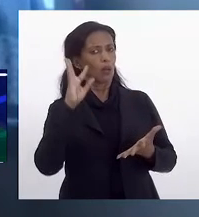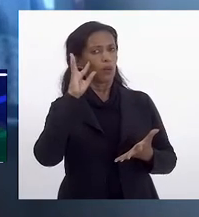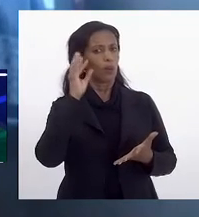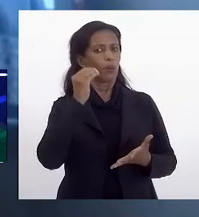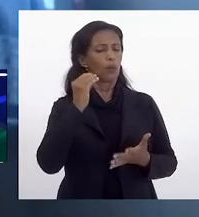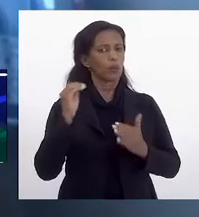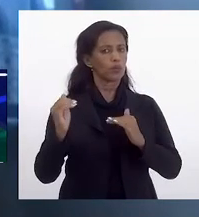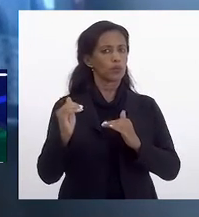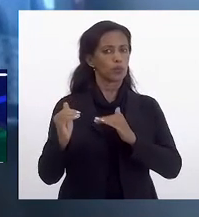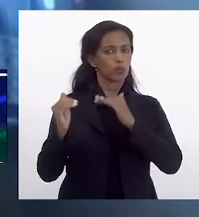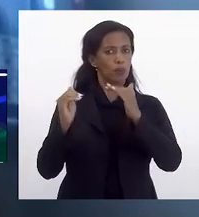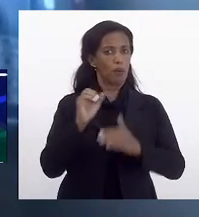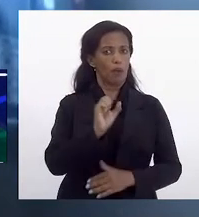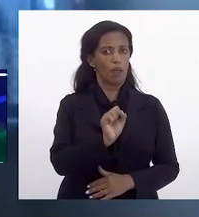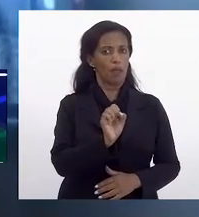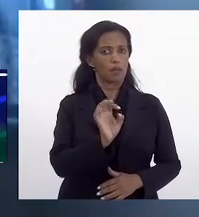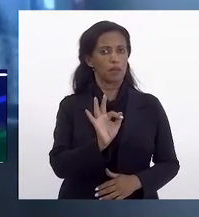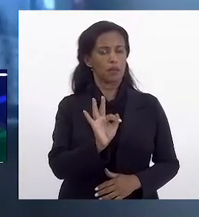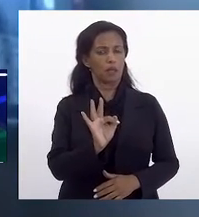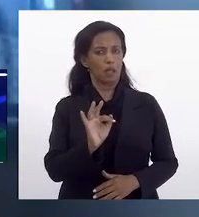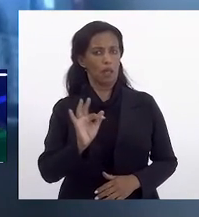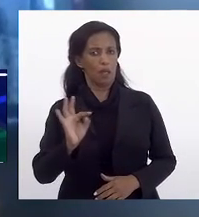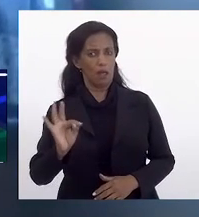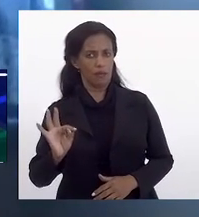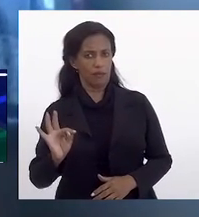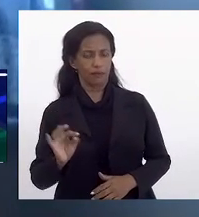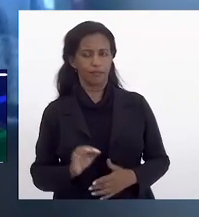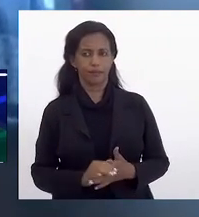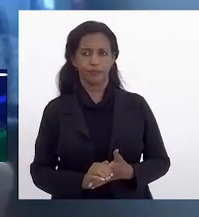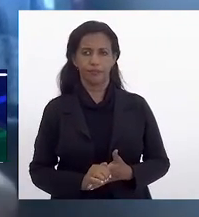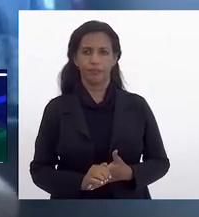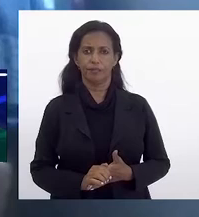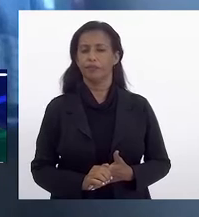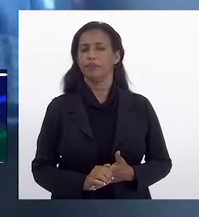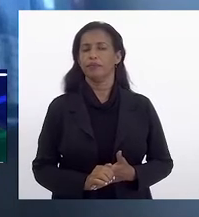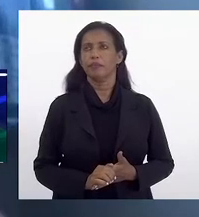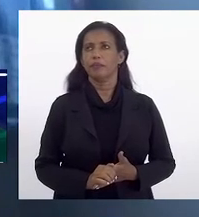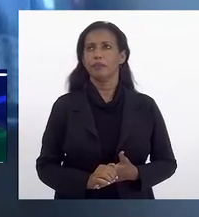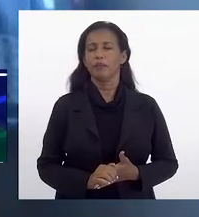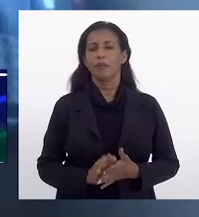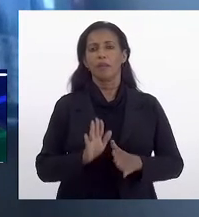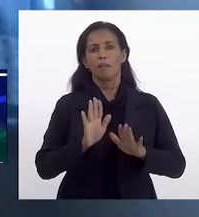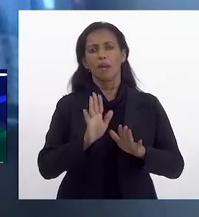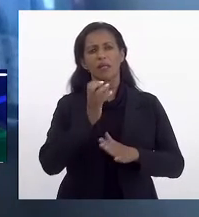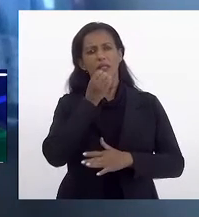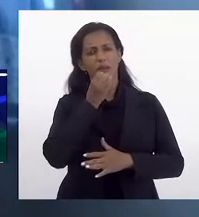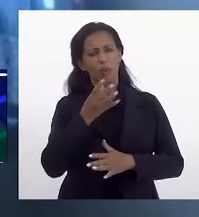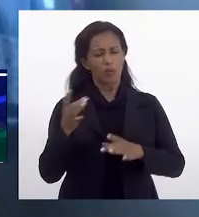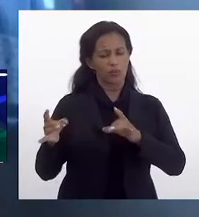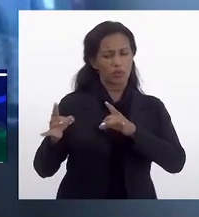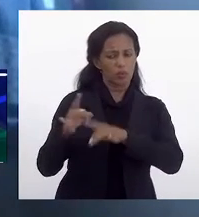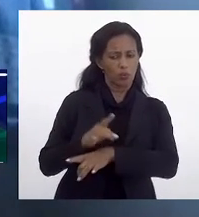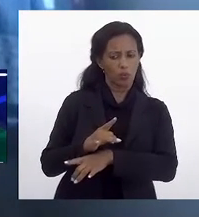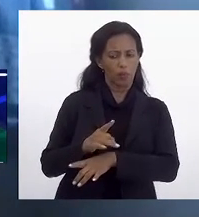decisões do Supremo. Mas é bom que se diga que essa taxa,